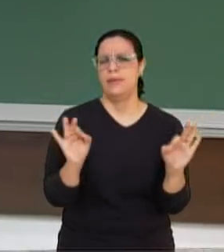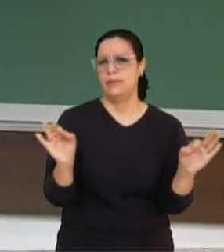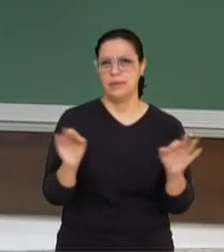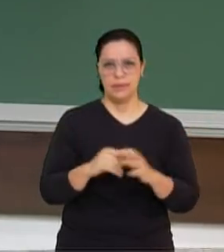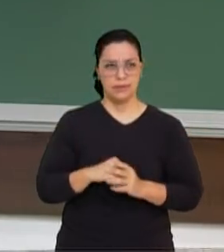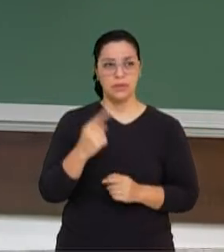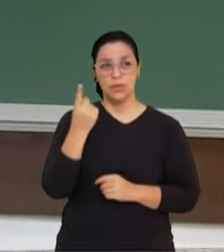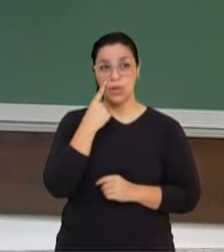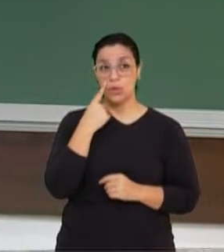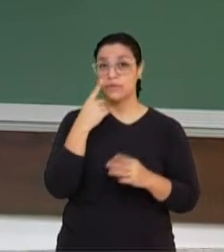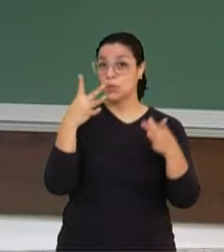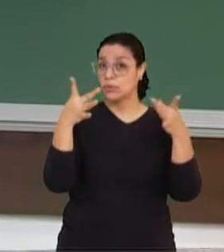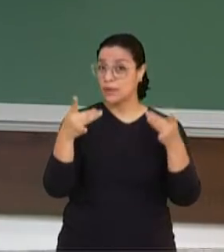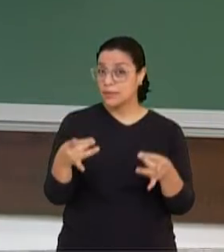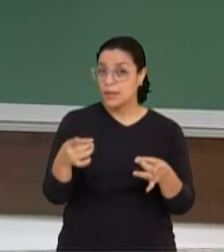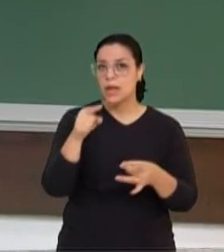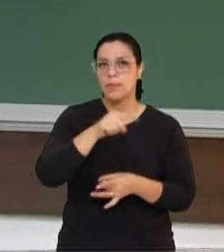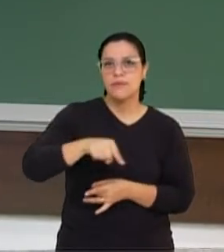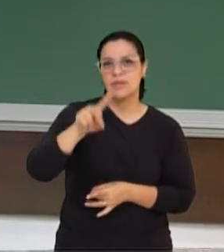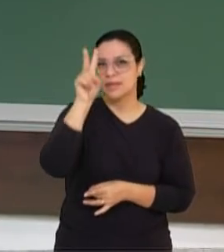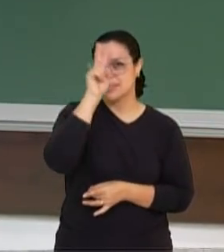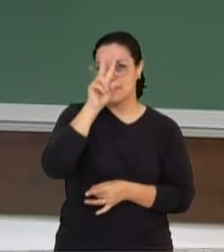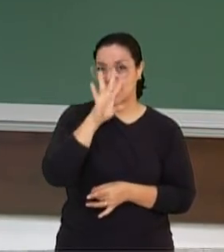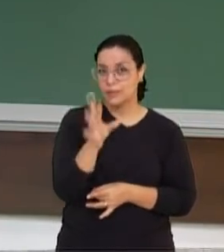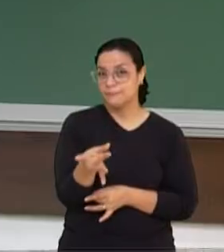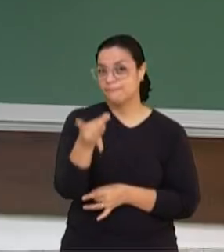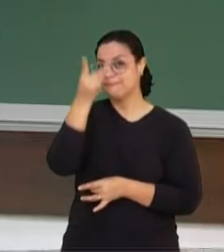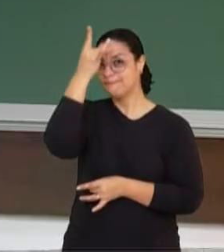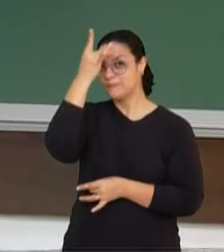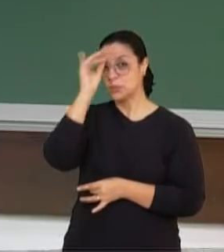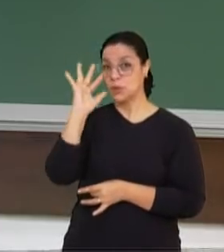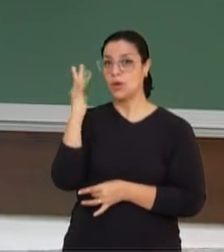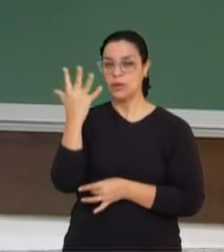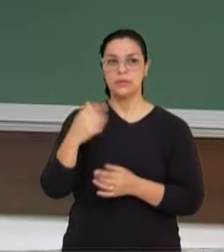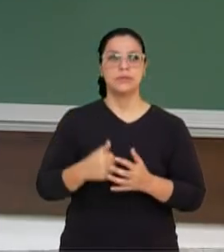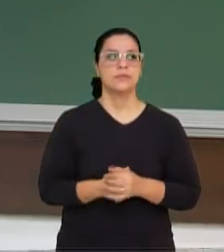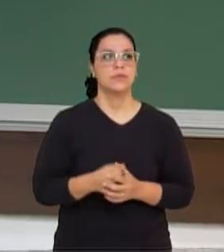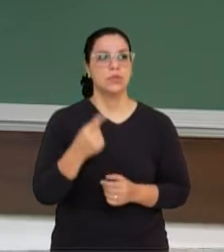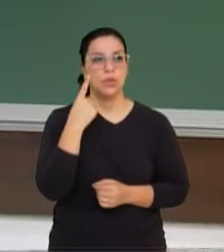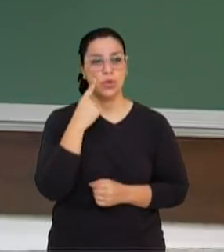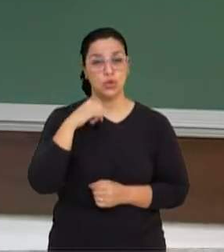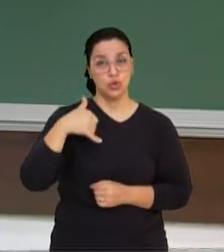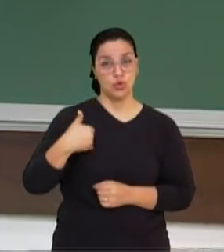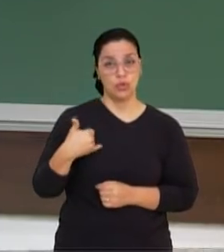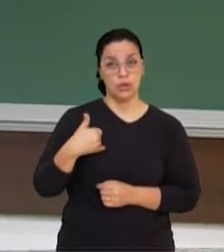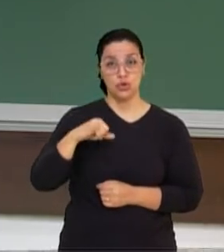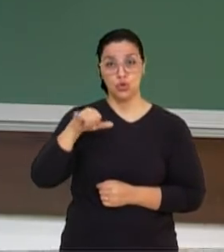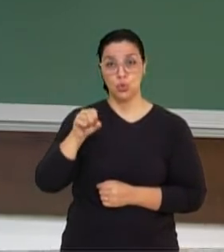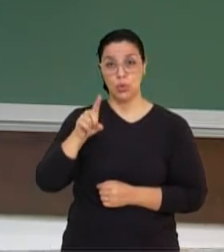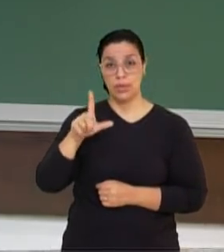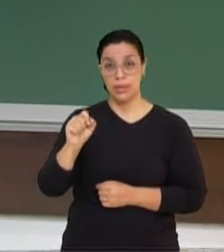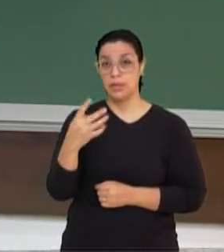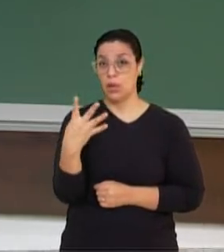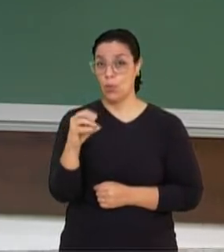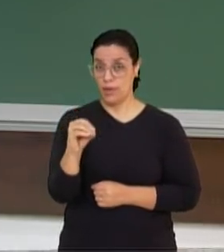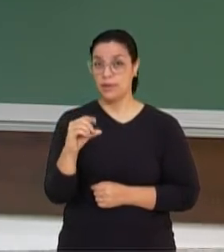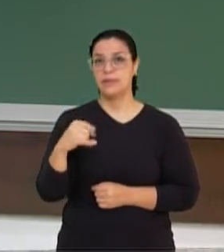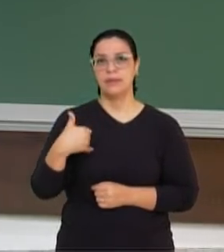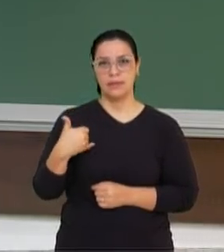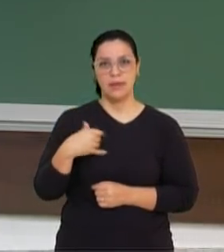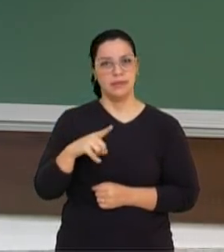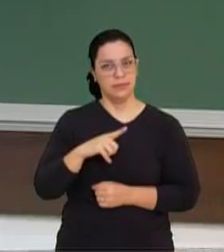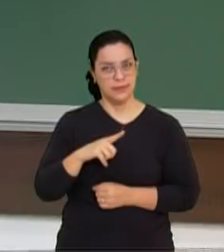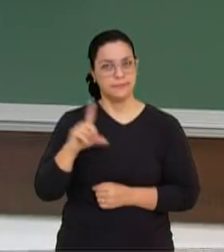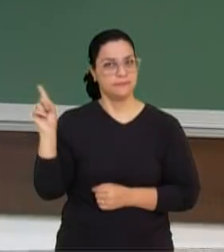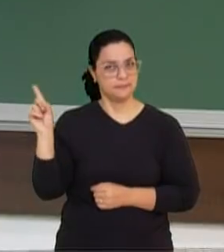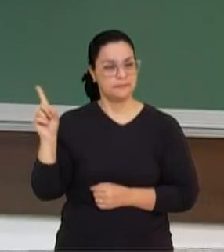tá? Aqui a professora traz bem explicadinho para você entender bem como que isso aconteceu, tá? Então, a Juliana, já sabemos a idade dela, 40